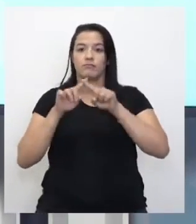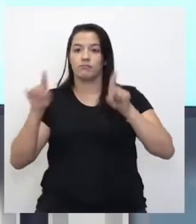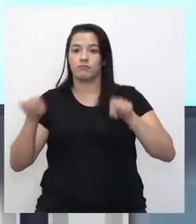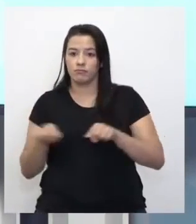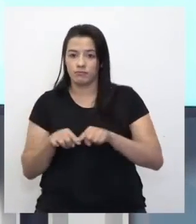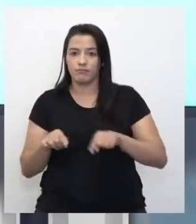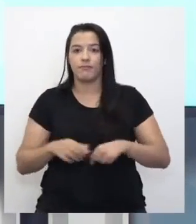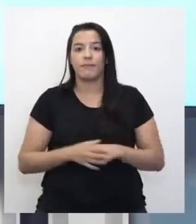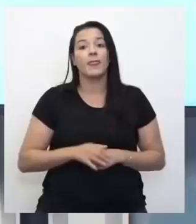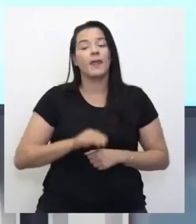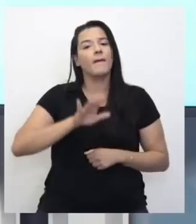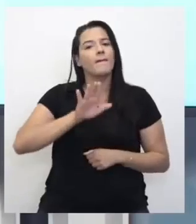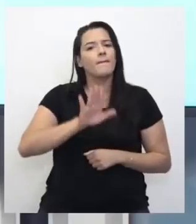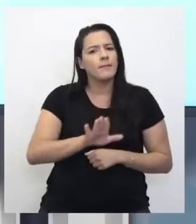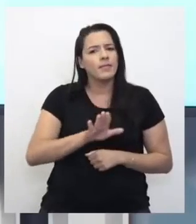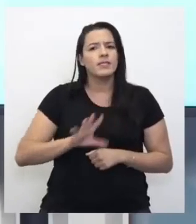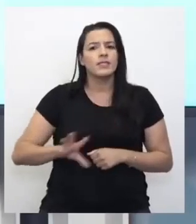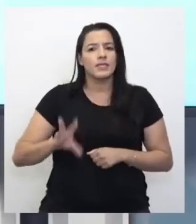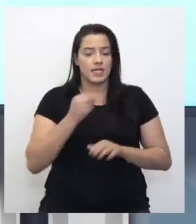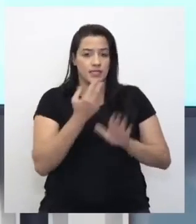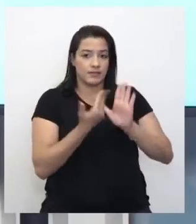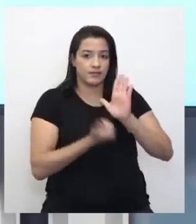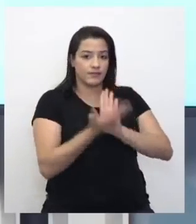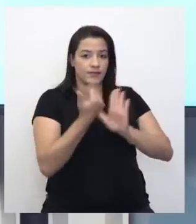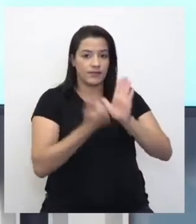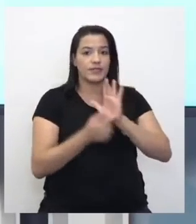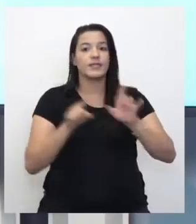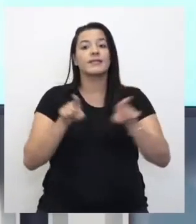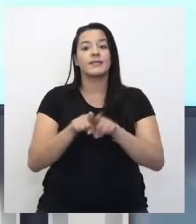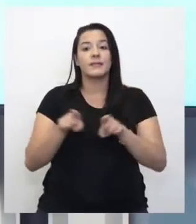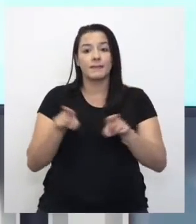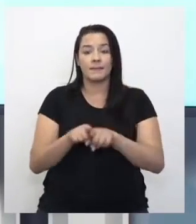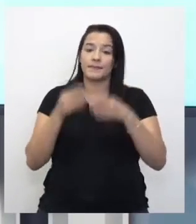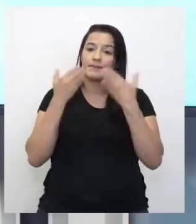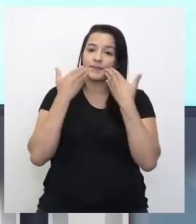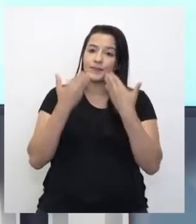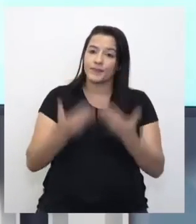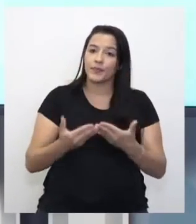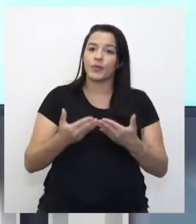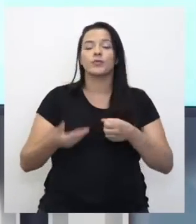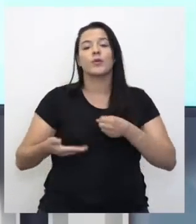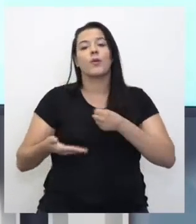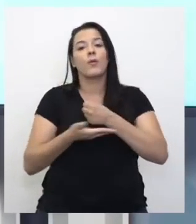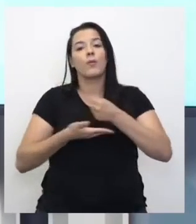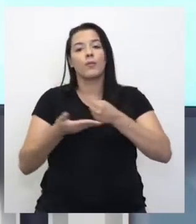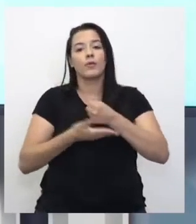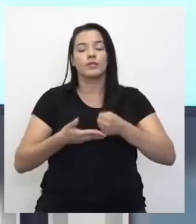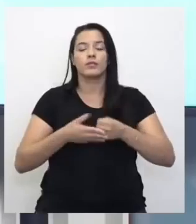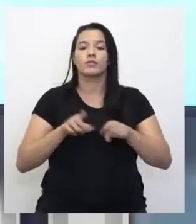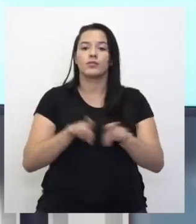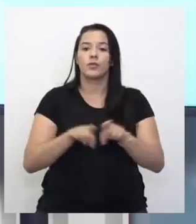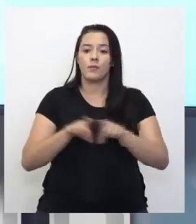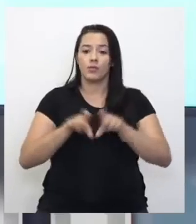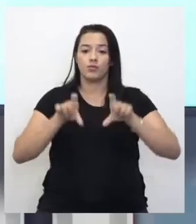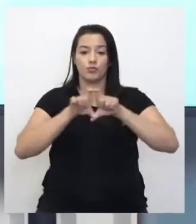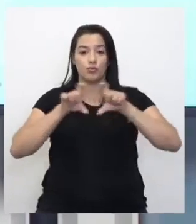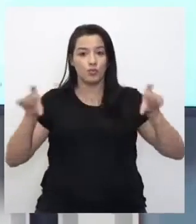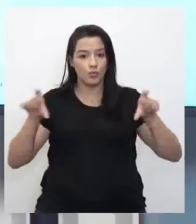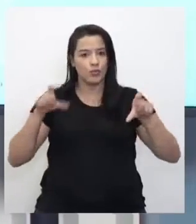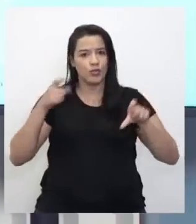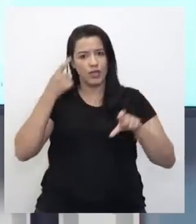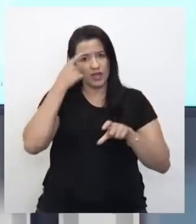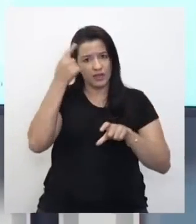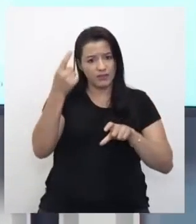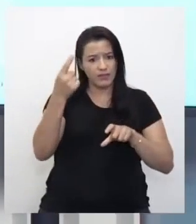quadrangular. Mas esta figura também representa a planificação de um cubo. Lembra do